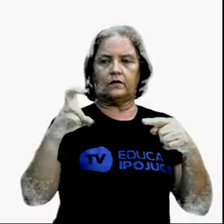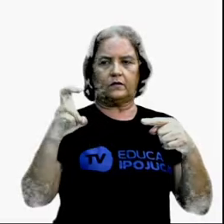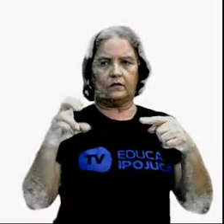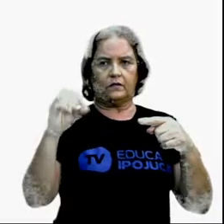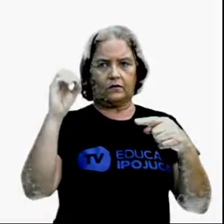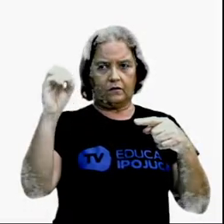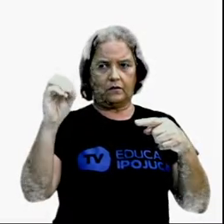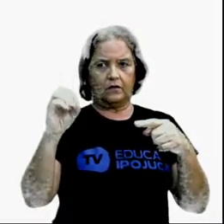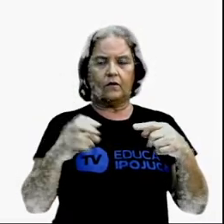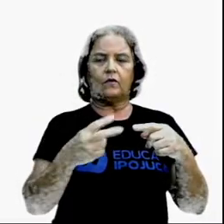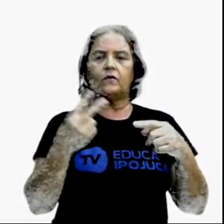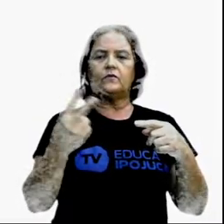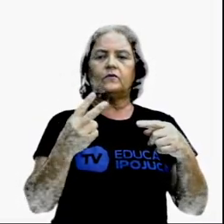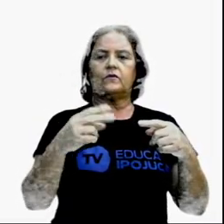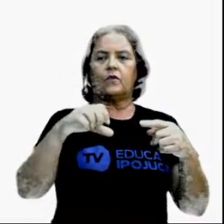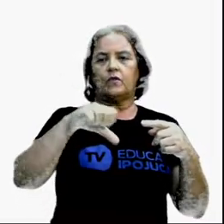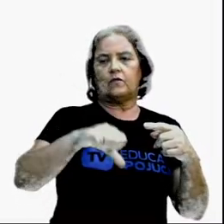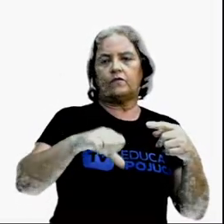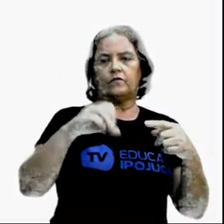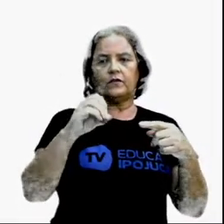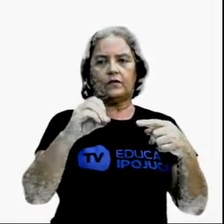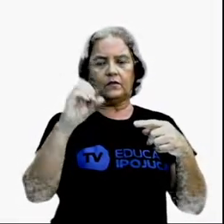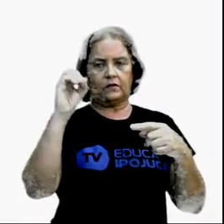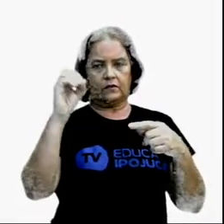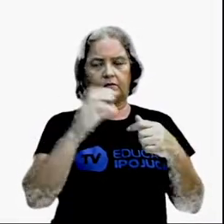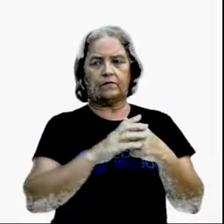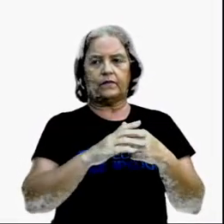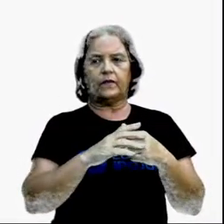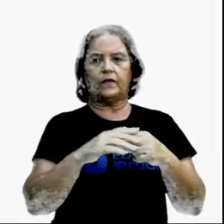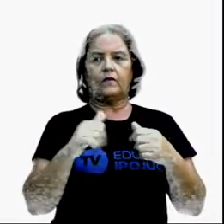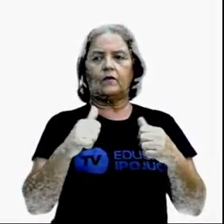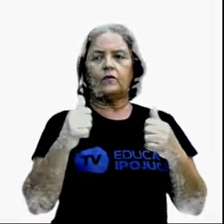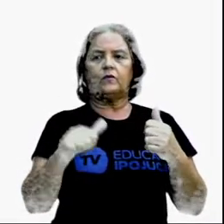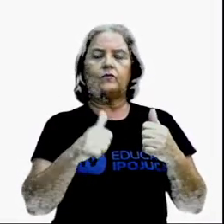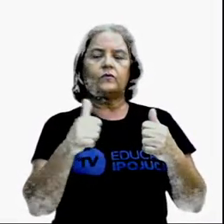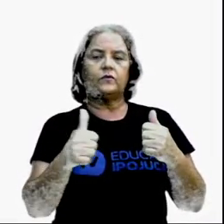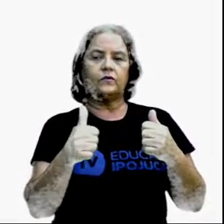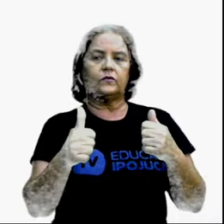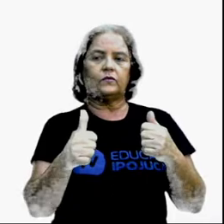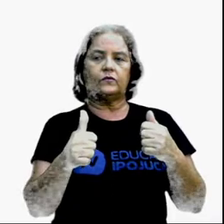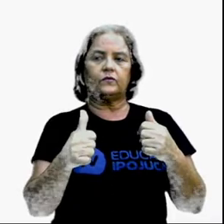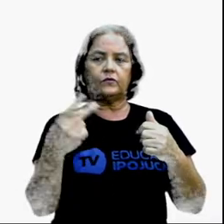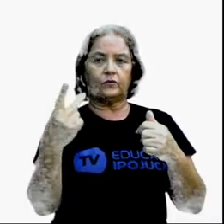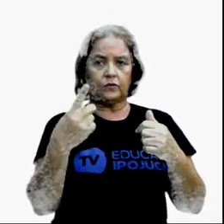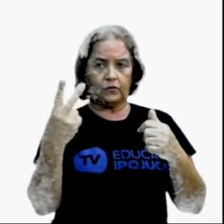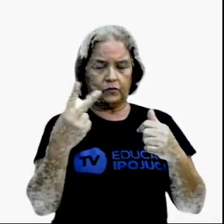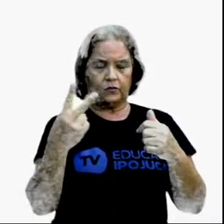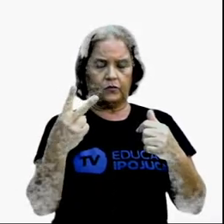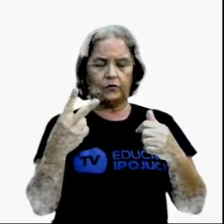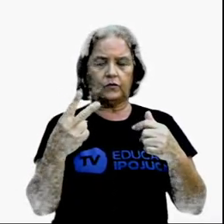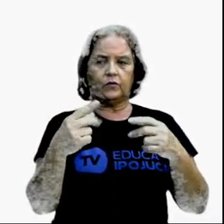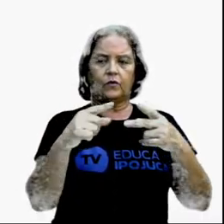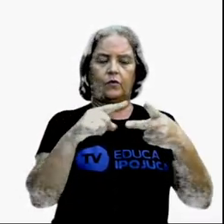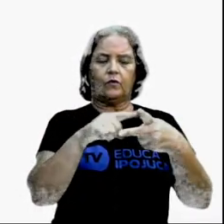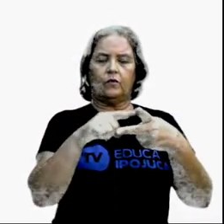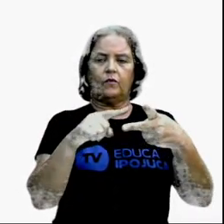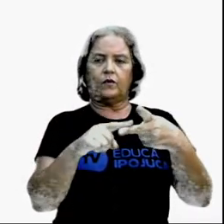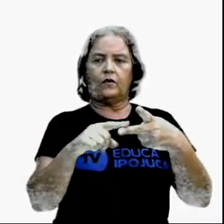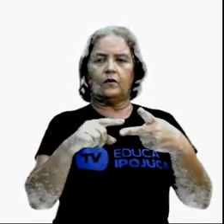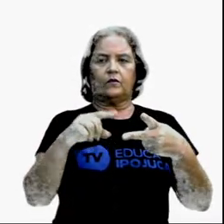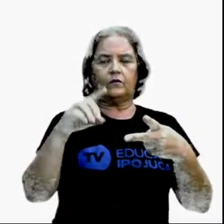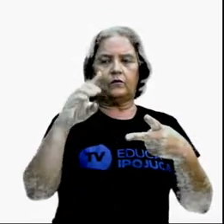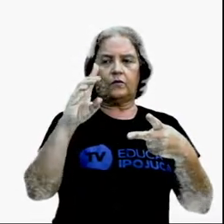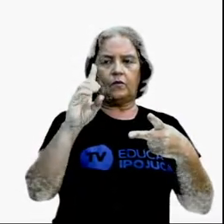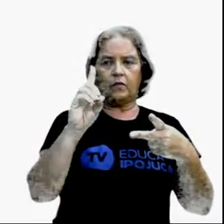No segundo triângulo, no triângulo DEF, note que o ângulo D é congruente ao